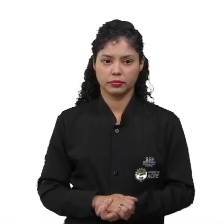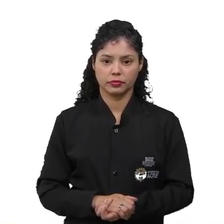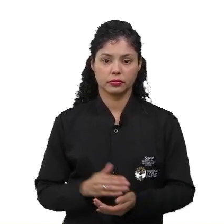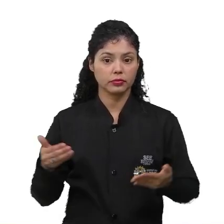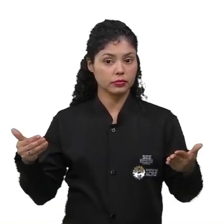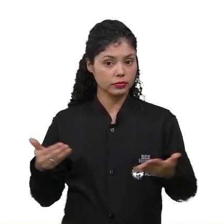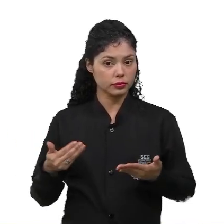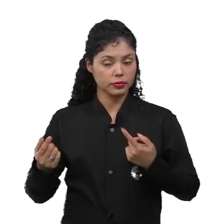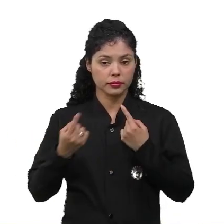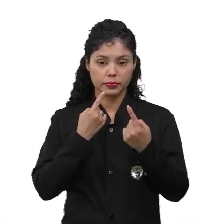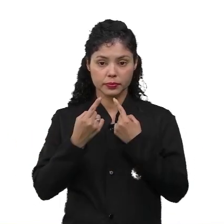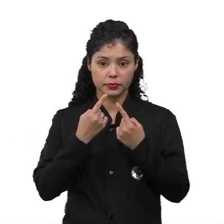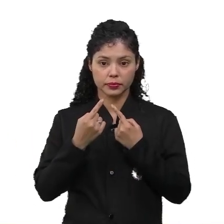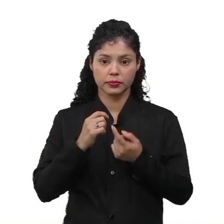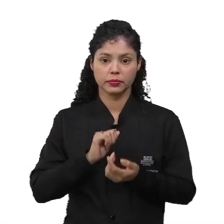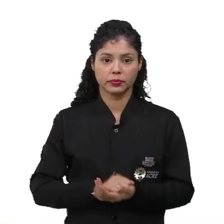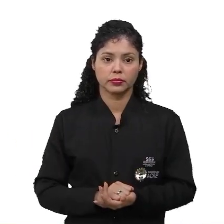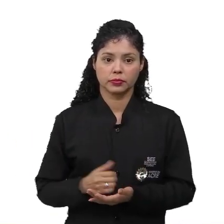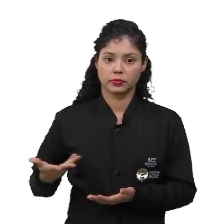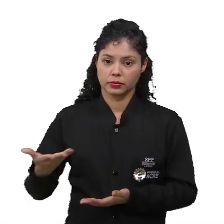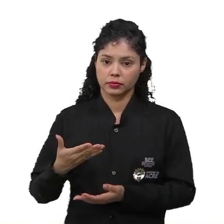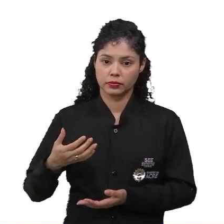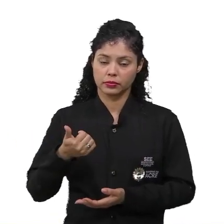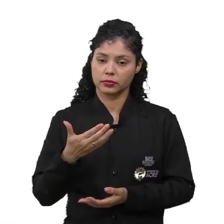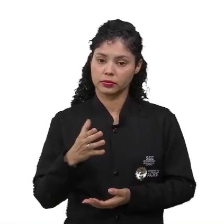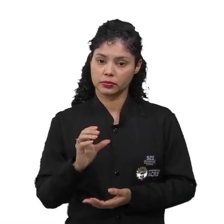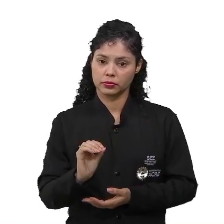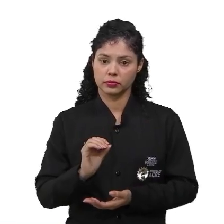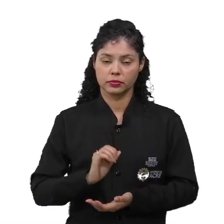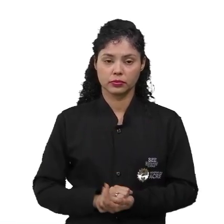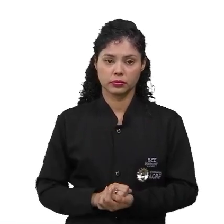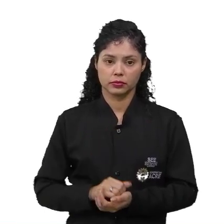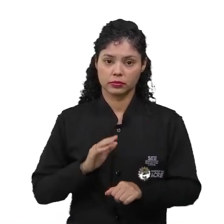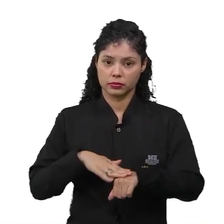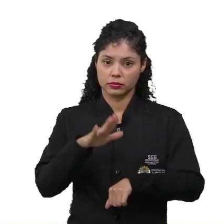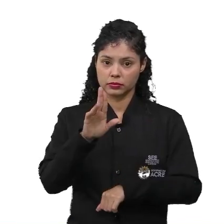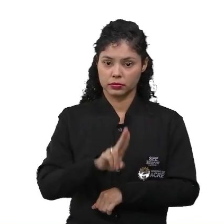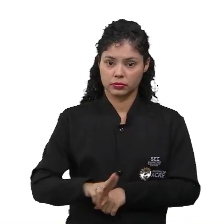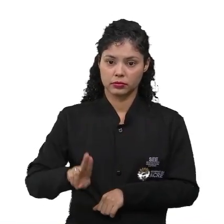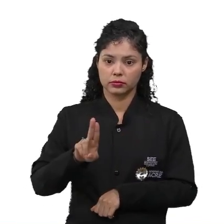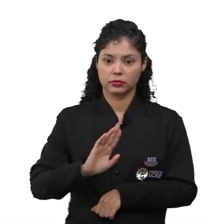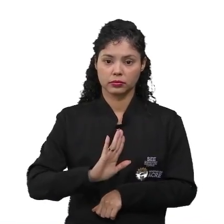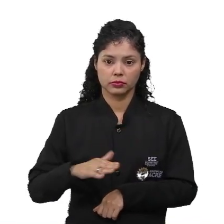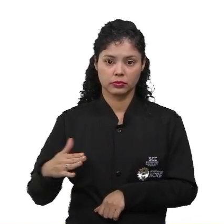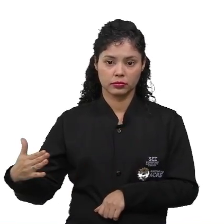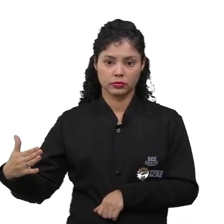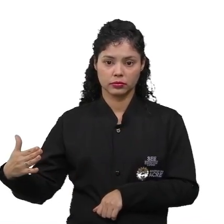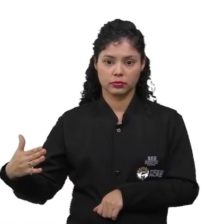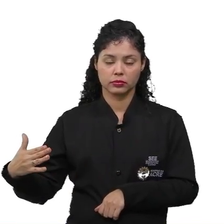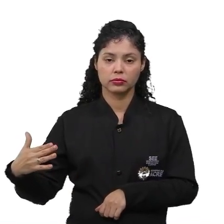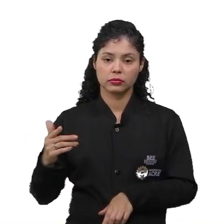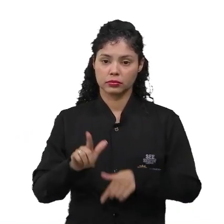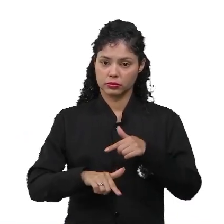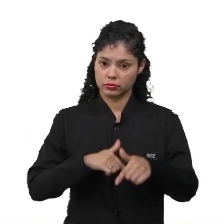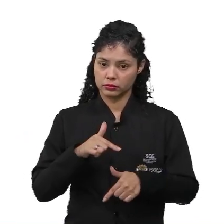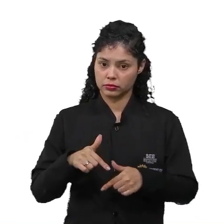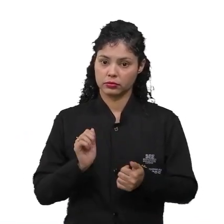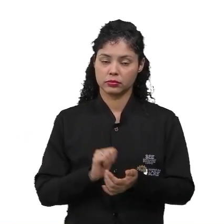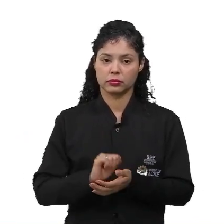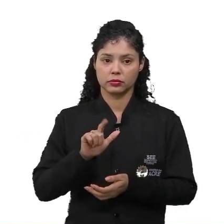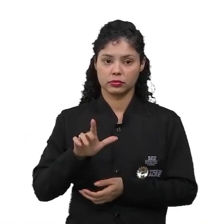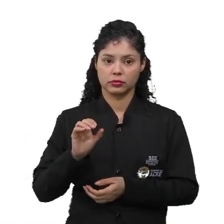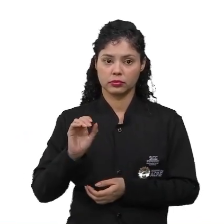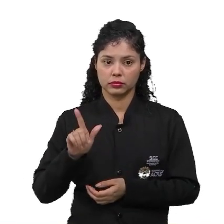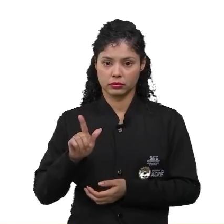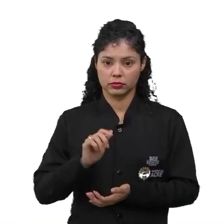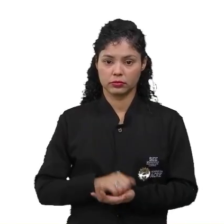Agora eu quero conversar sobre a base 10, que é uma das bases mais usadas quando você está trabalhando com